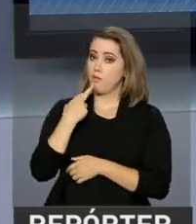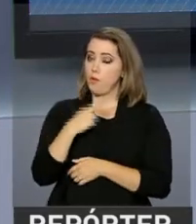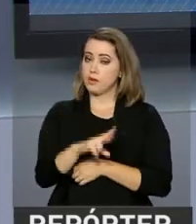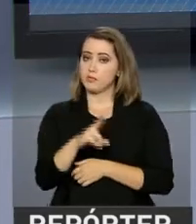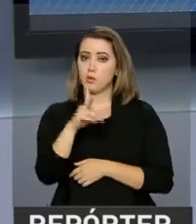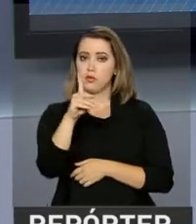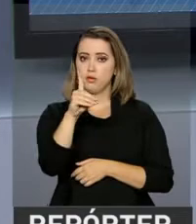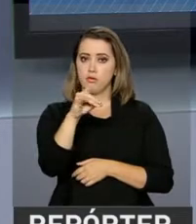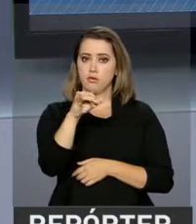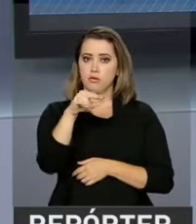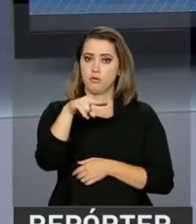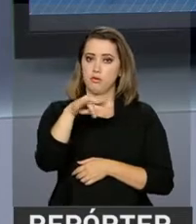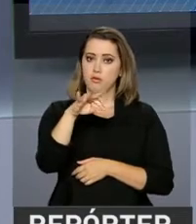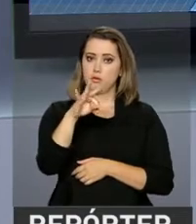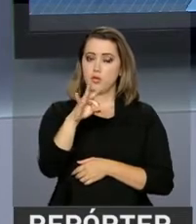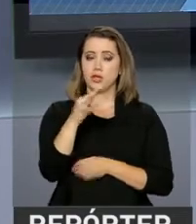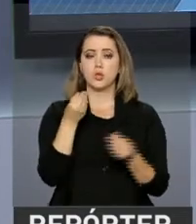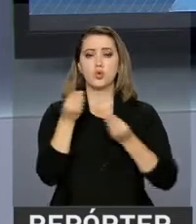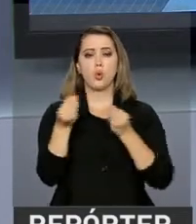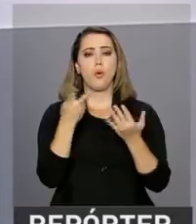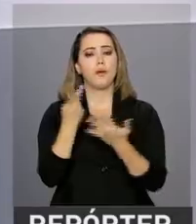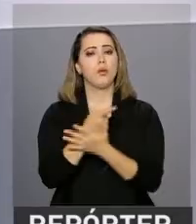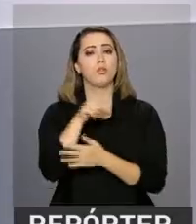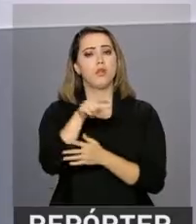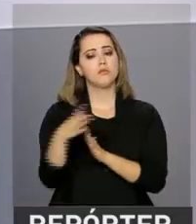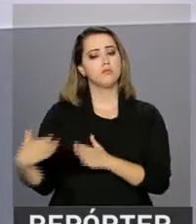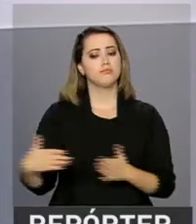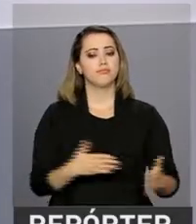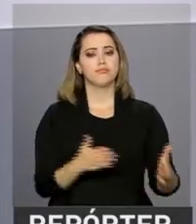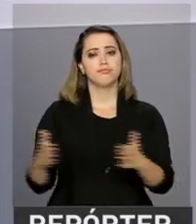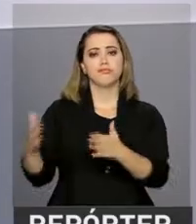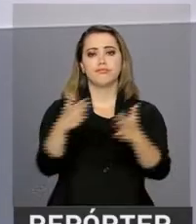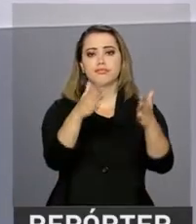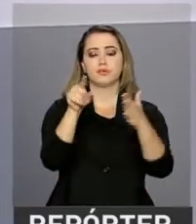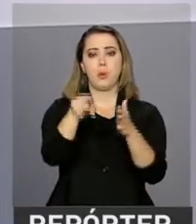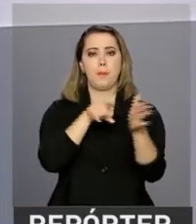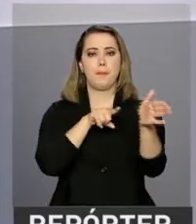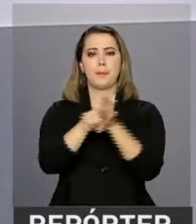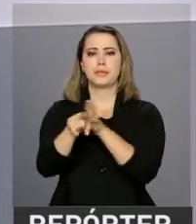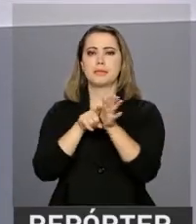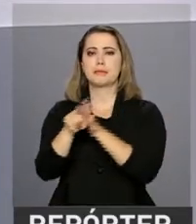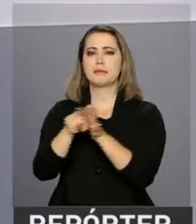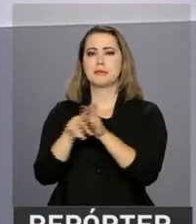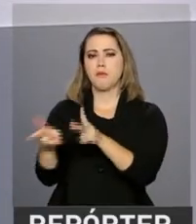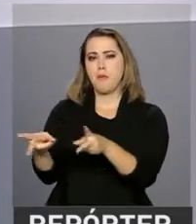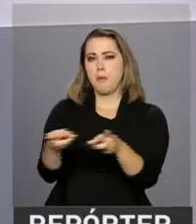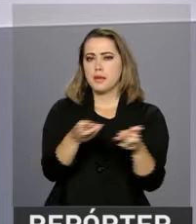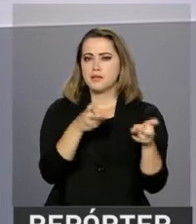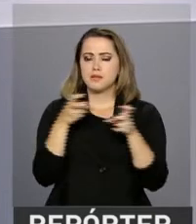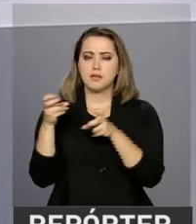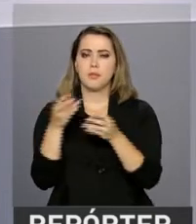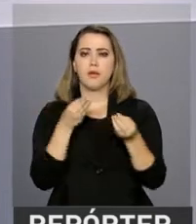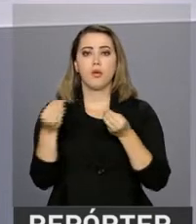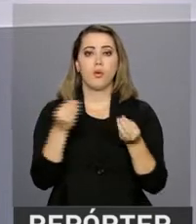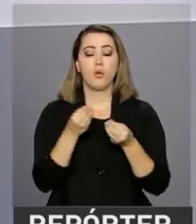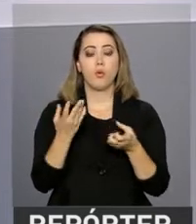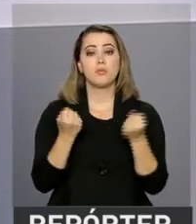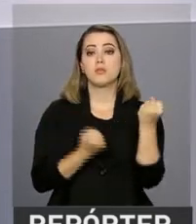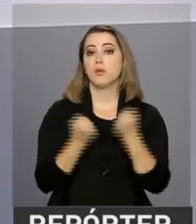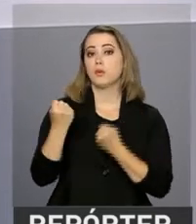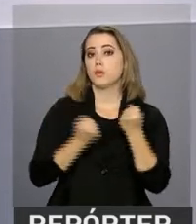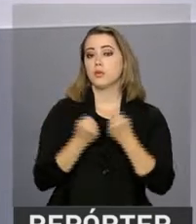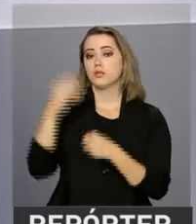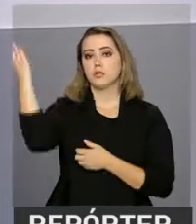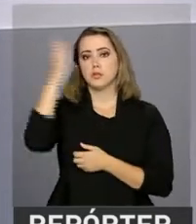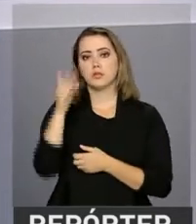DENIT como estão as nossas estradas. Uma pesquisa vai traçar o perfil dos motoristas brasileiros e, com base nesses